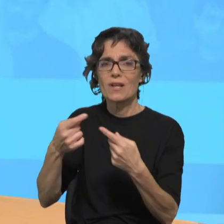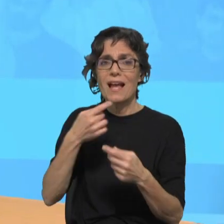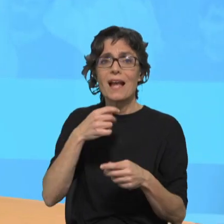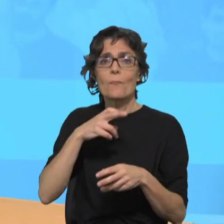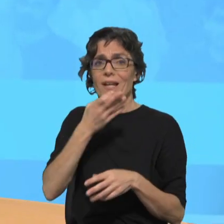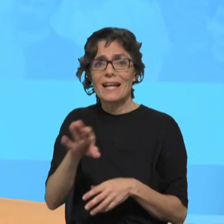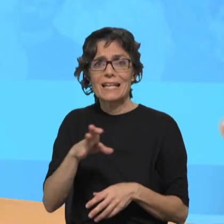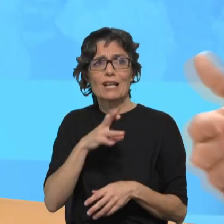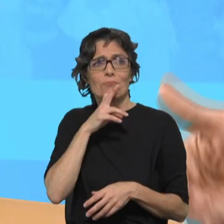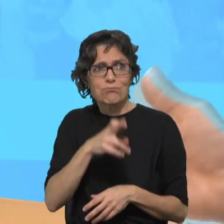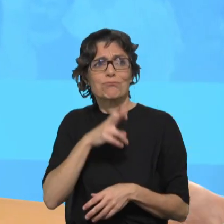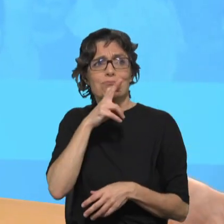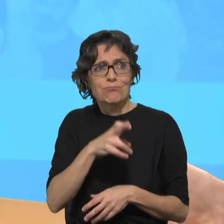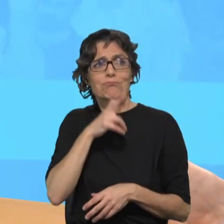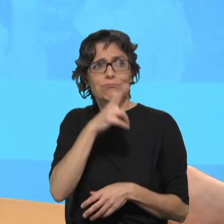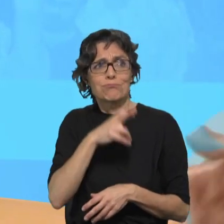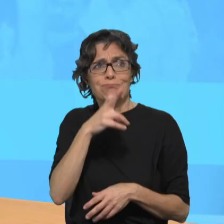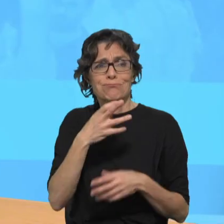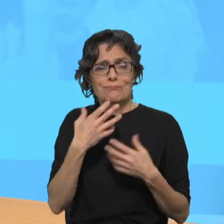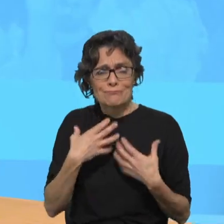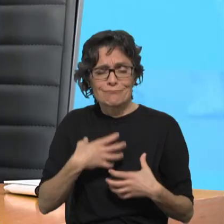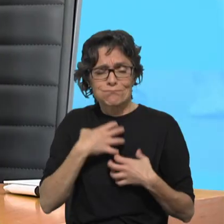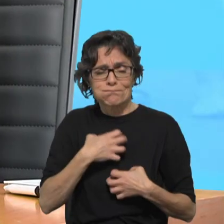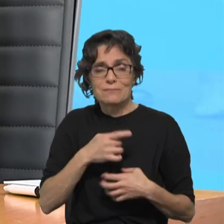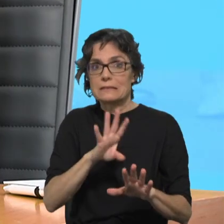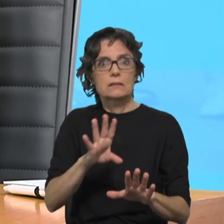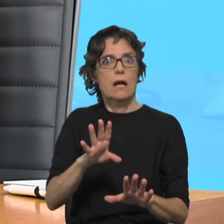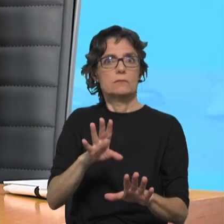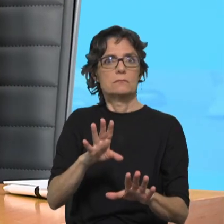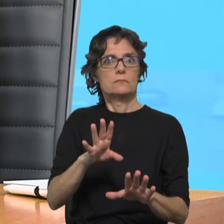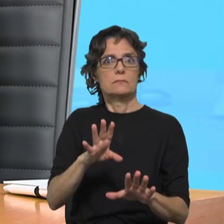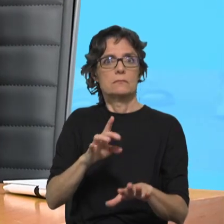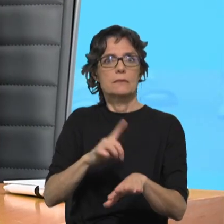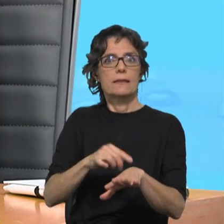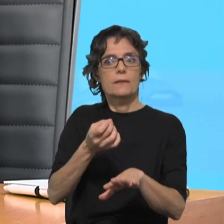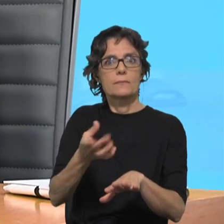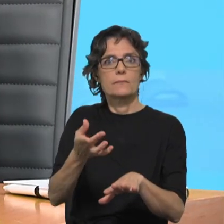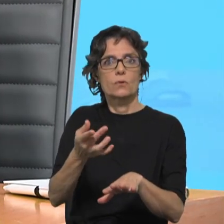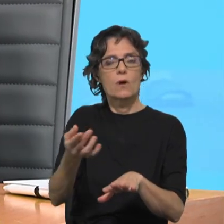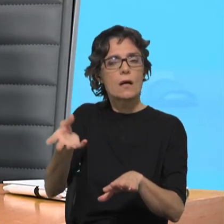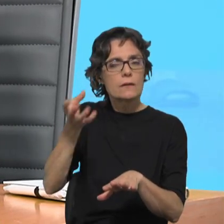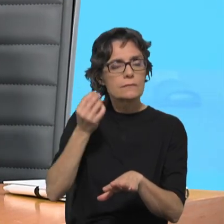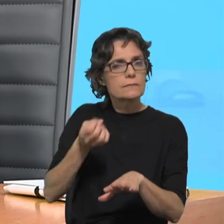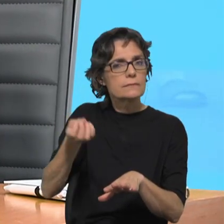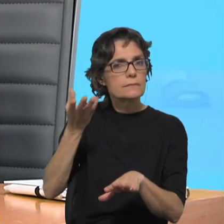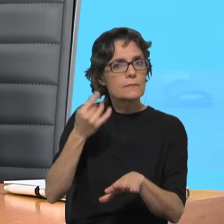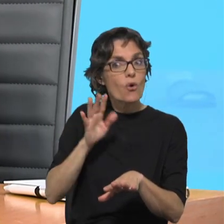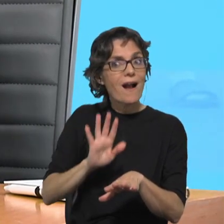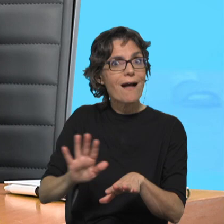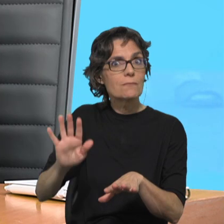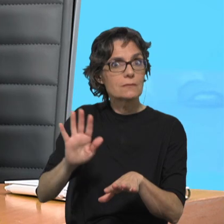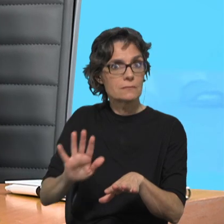para que não seja revitimizada. Nós temos que dar o espaço à criança, temos que ouvir a criança, temos que estar com a